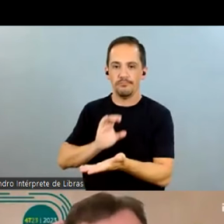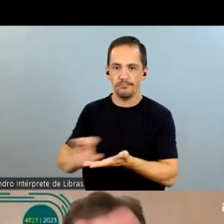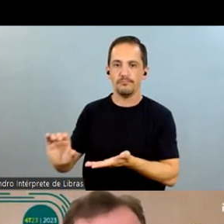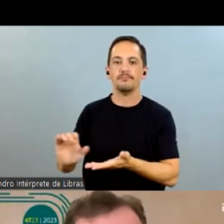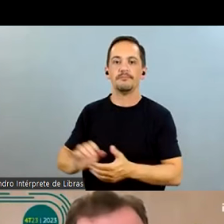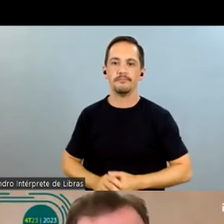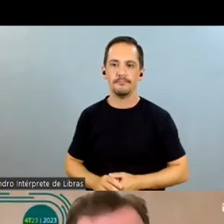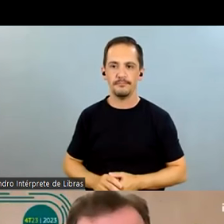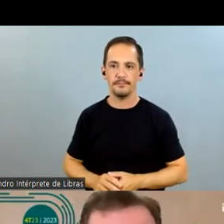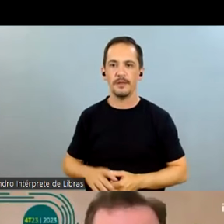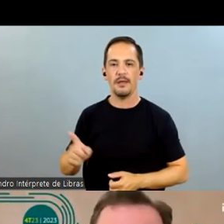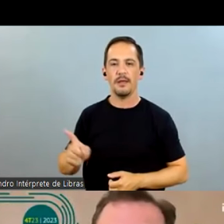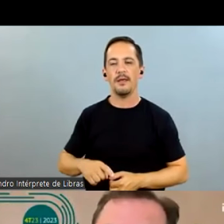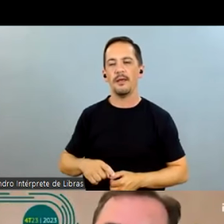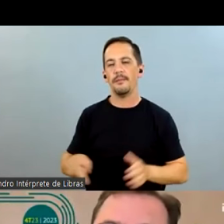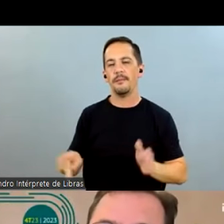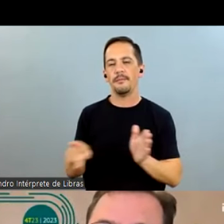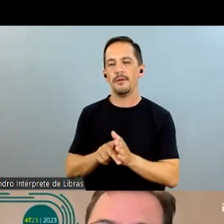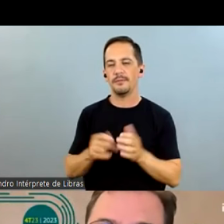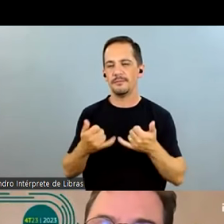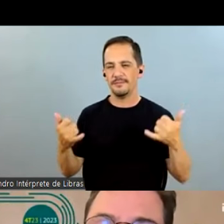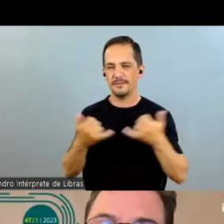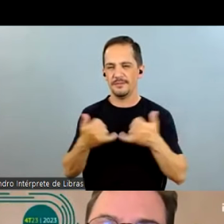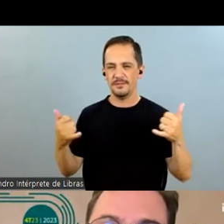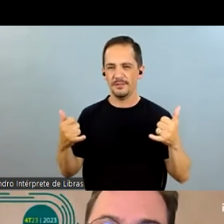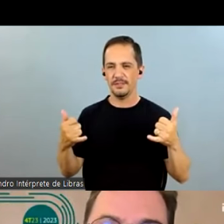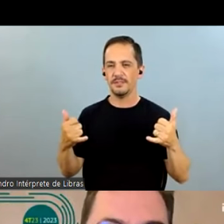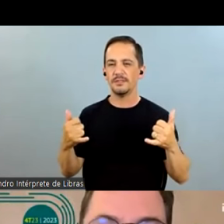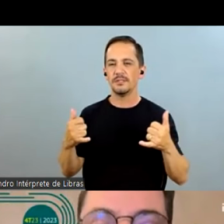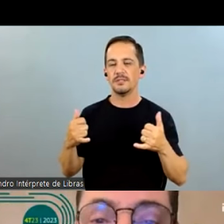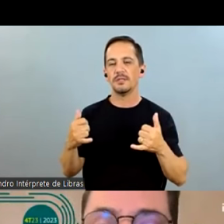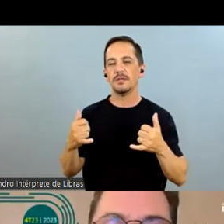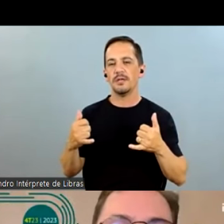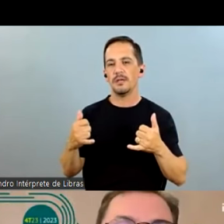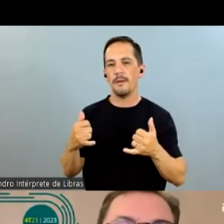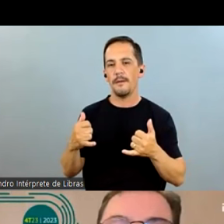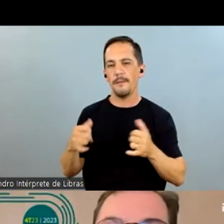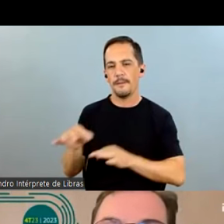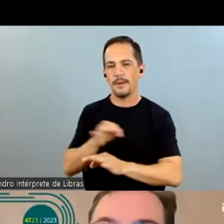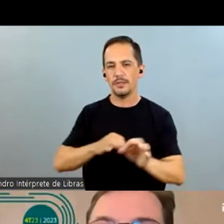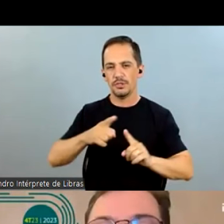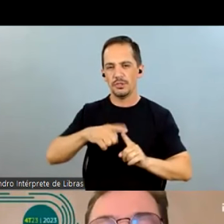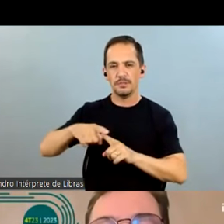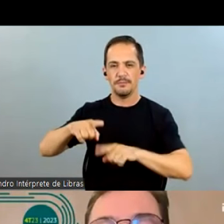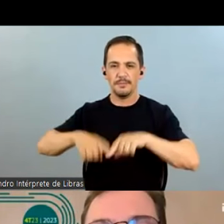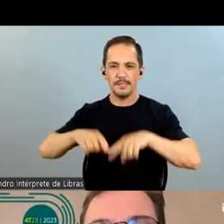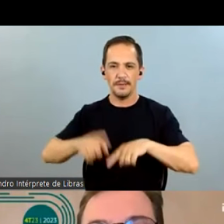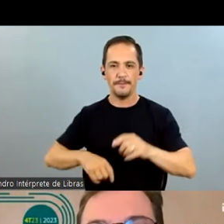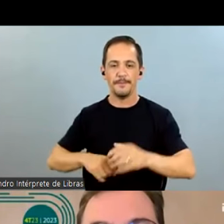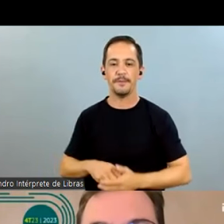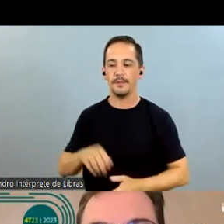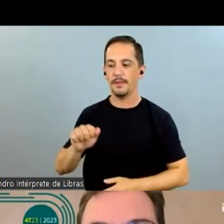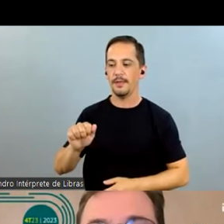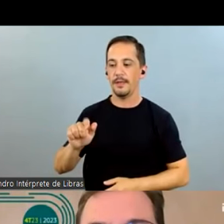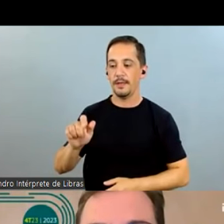de energética os três principais projetos todos eles concluídos em curva de performance né o Gaia 1 eh que é o